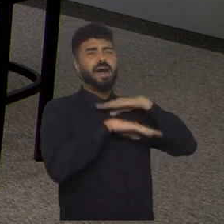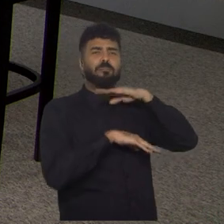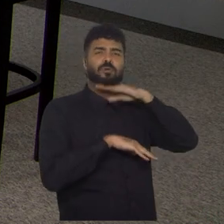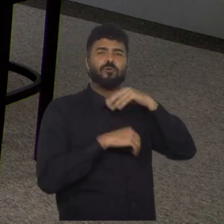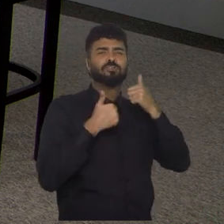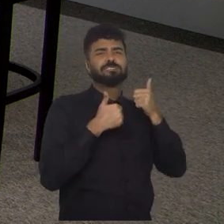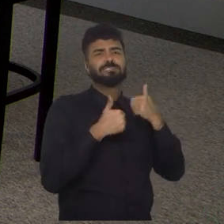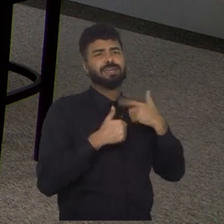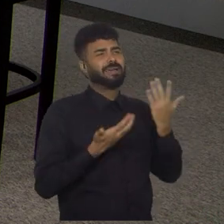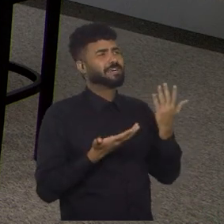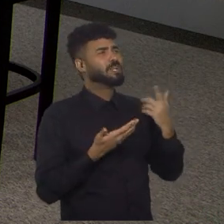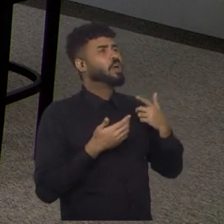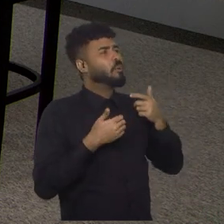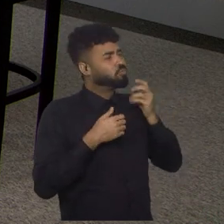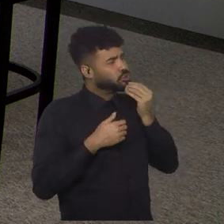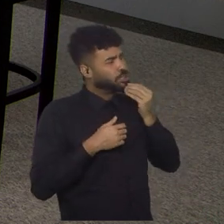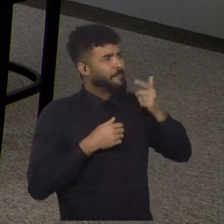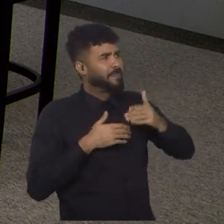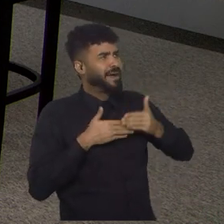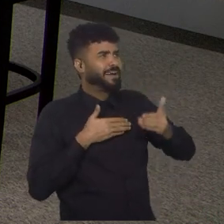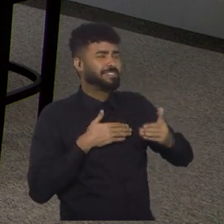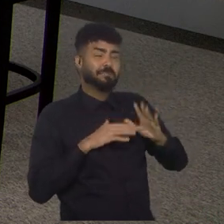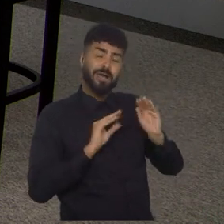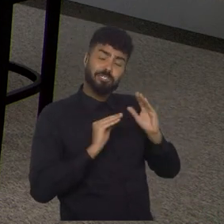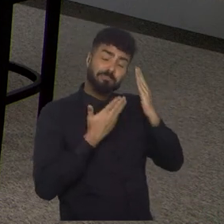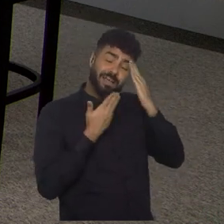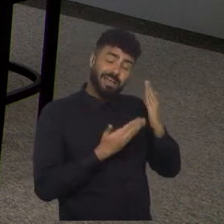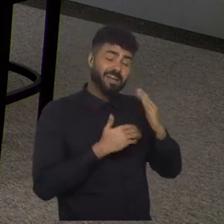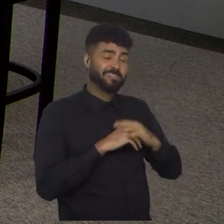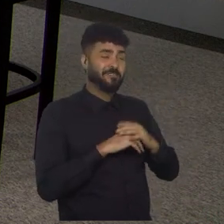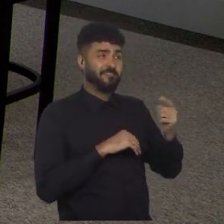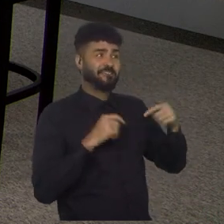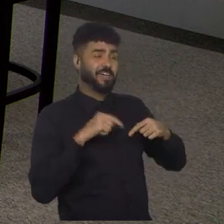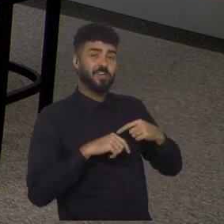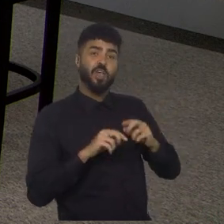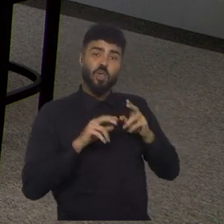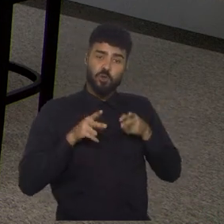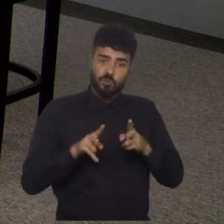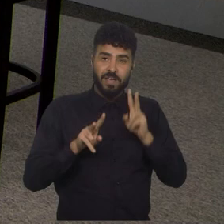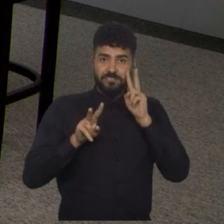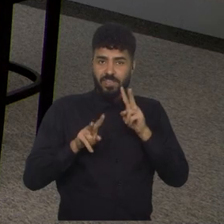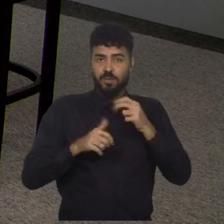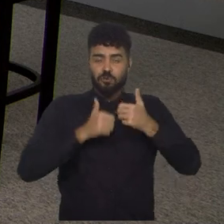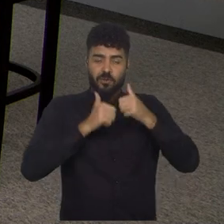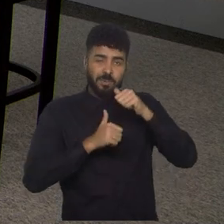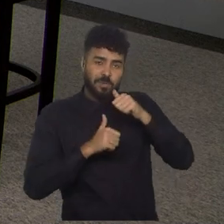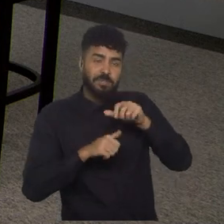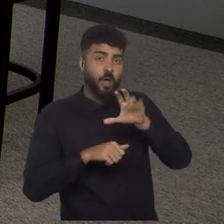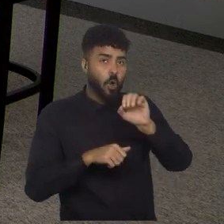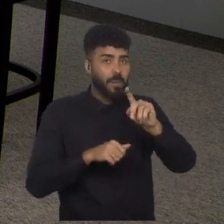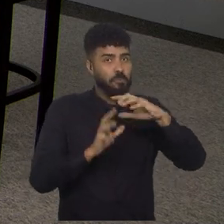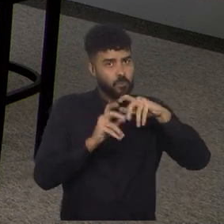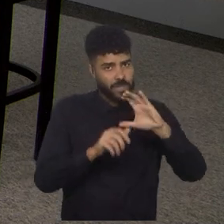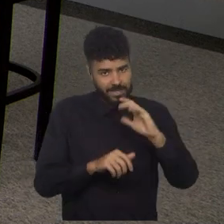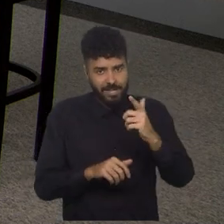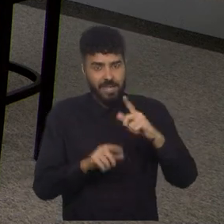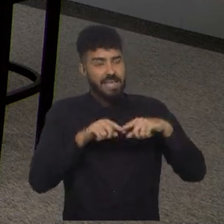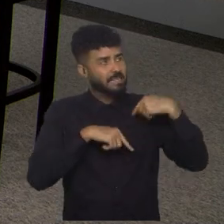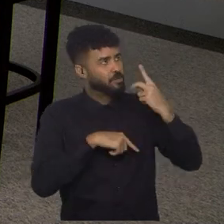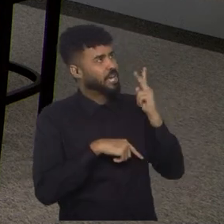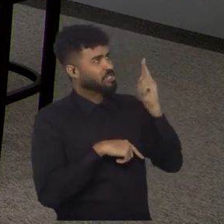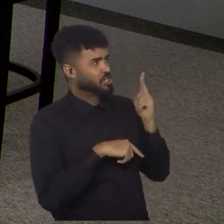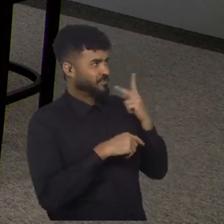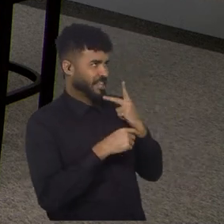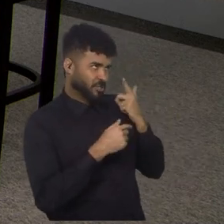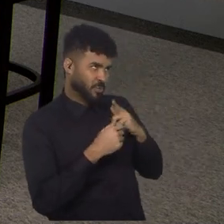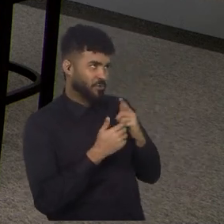novo aqui com vocês. Muito obrigada. Sigamos acompanhando futebol feminino e a Copa do Mundo, é claro, e a gente volta a se falar.